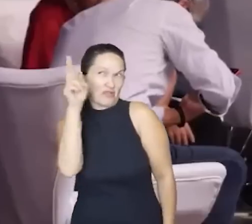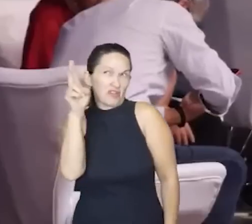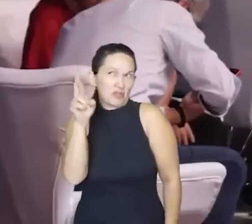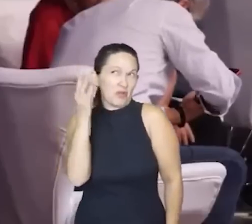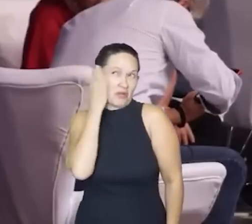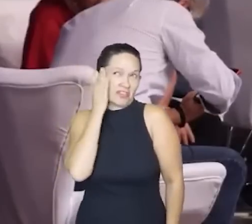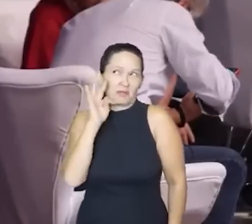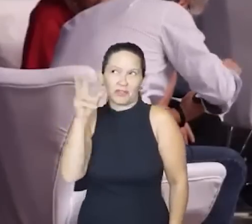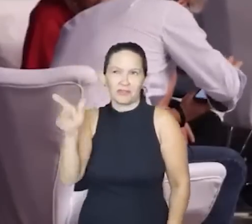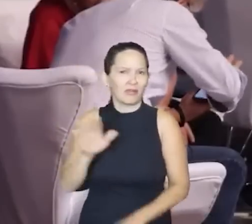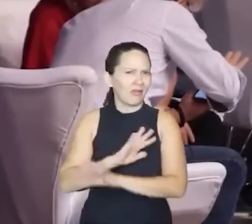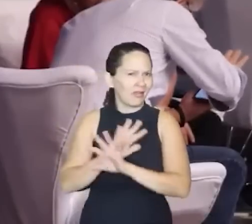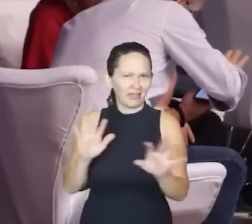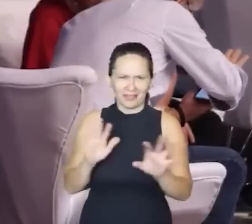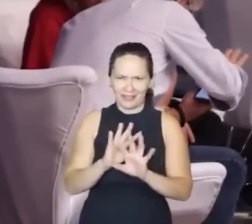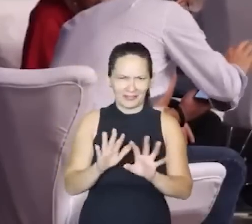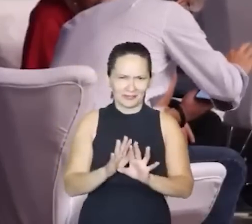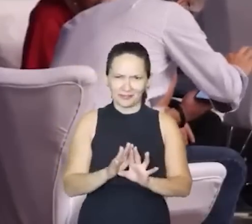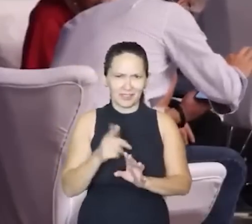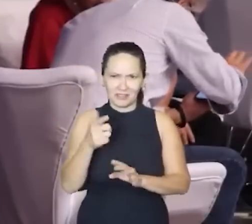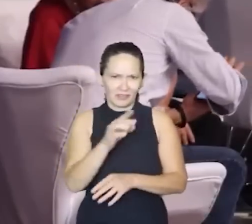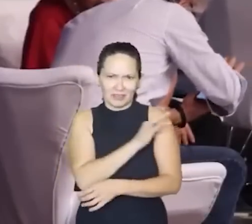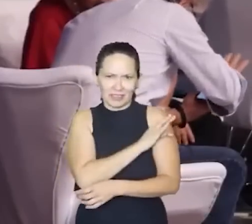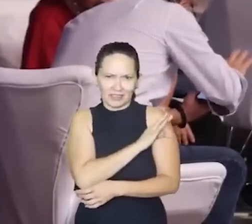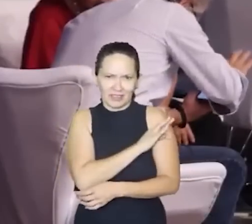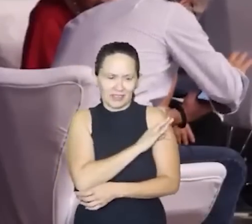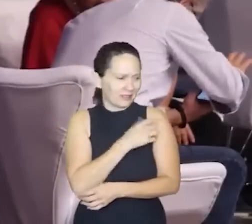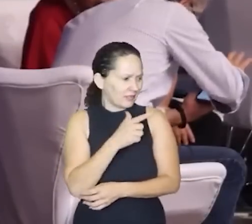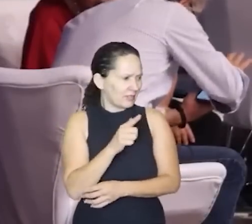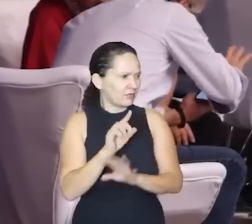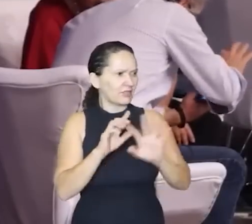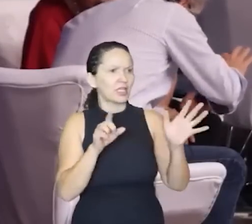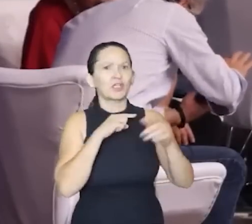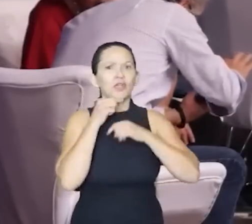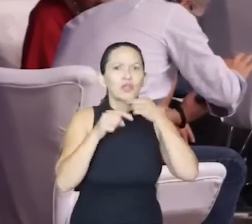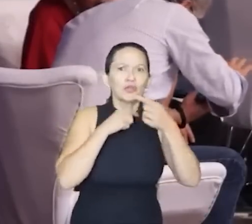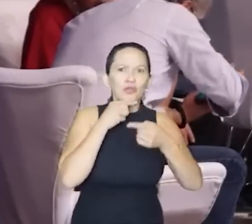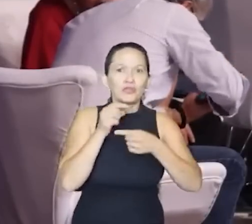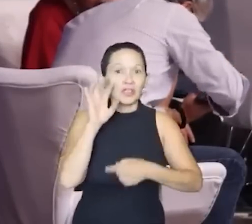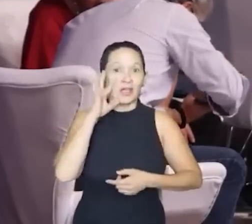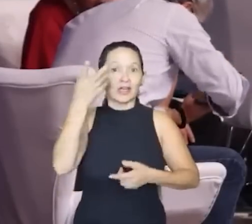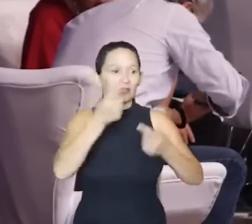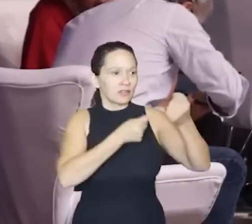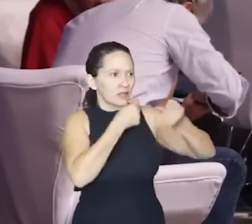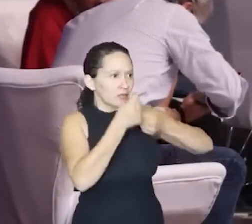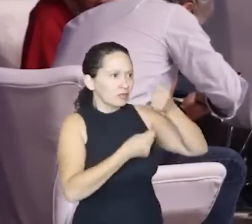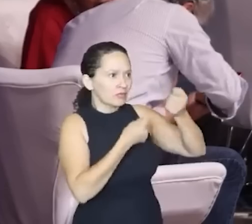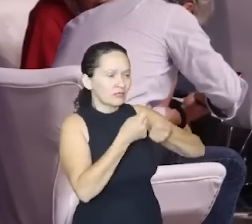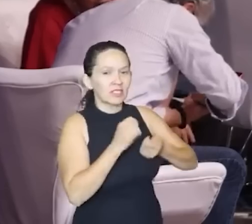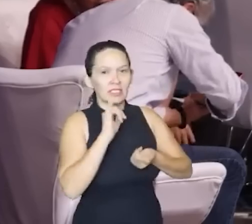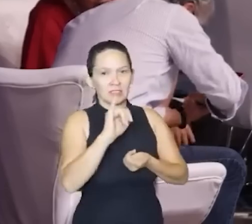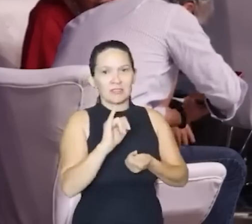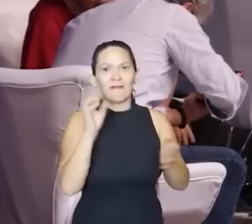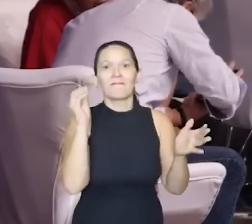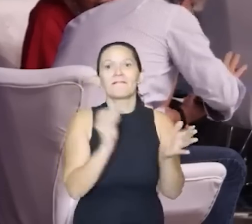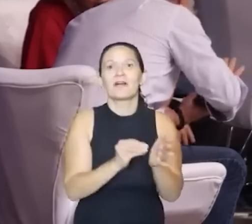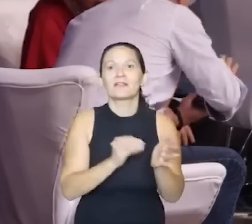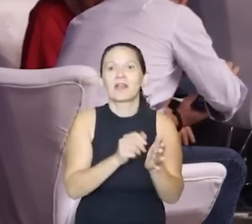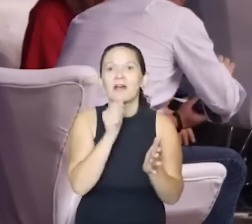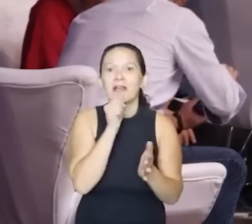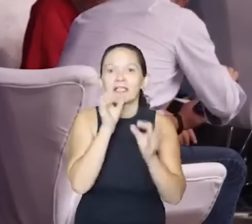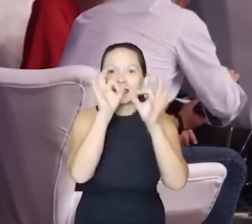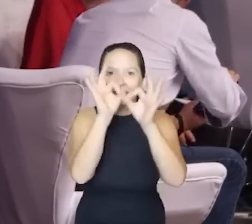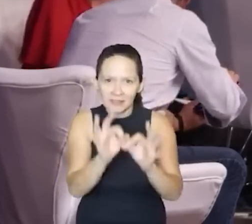técnica. Não há técnica nem razão inquestionável nas decisões econômicas. Se elas não estiverem consoantes com as